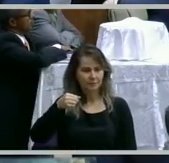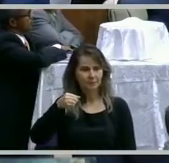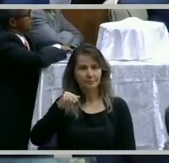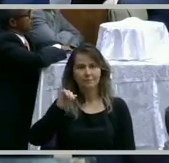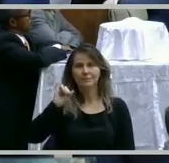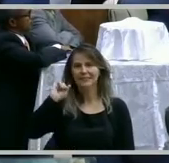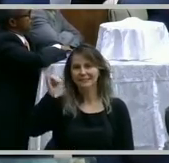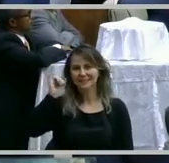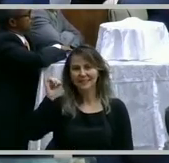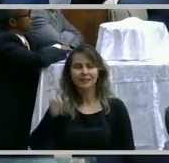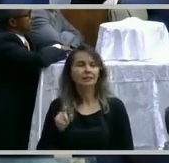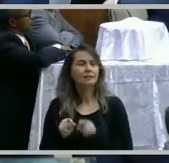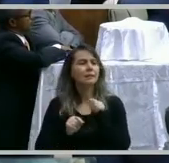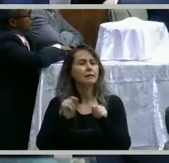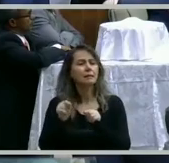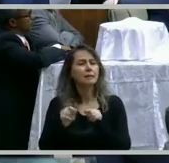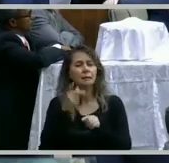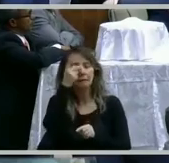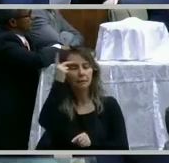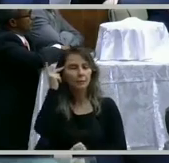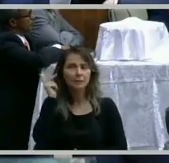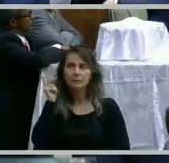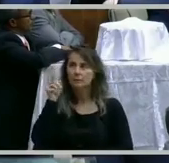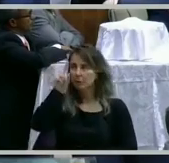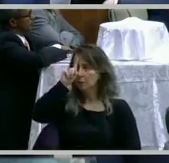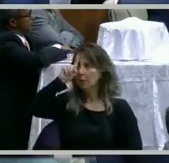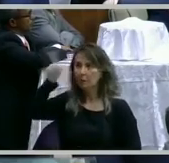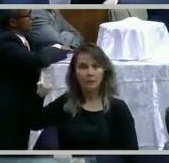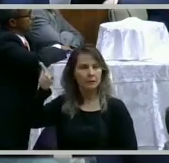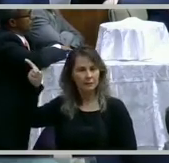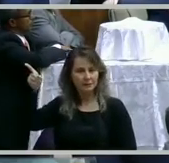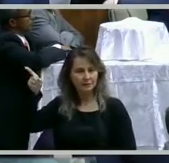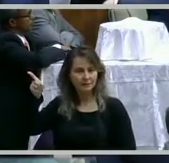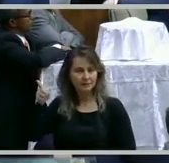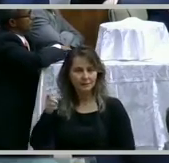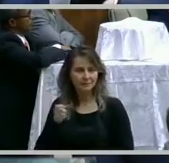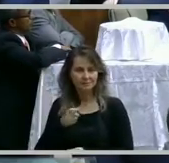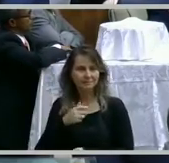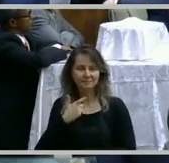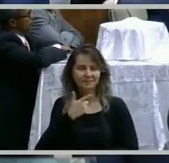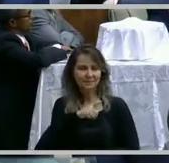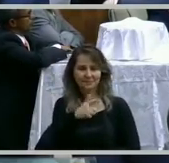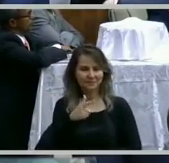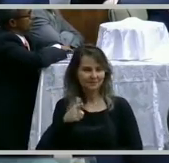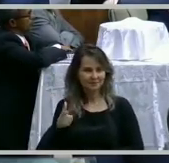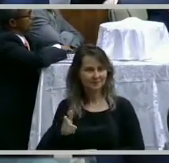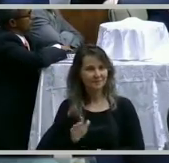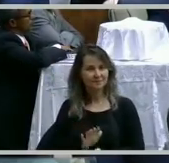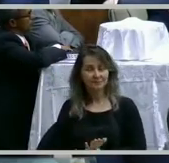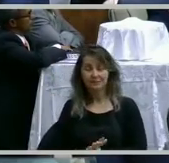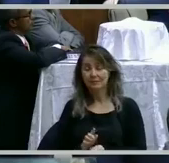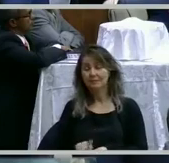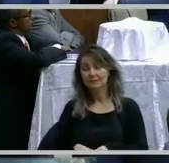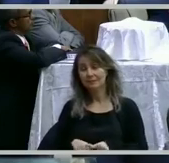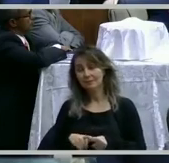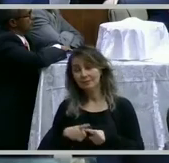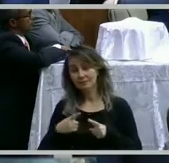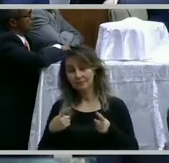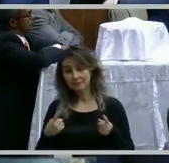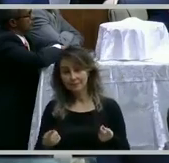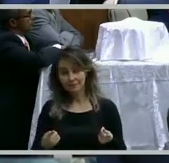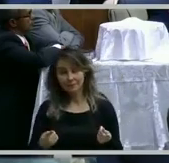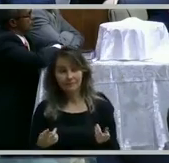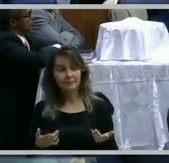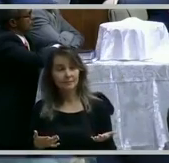Quem poderá impedir o trabalhar do nosso Deus? Mas de vez em quando, Ou por que